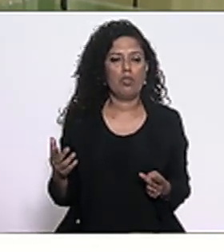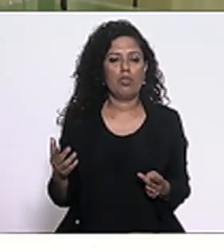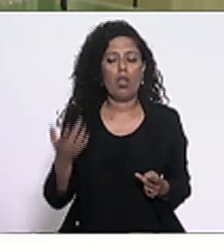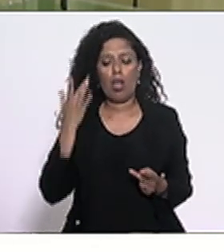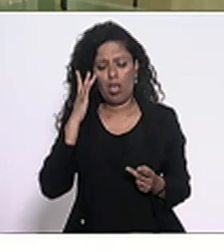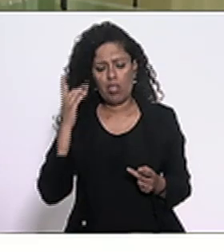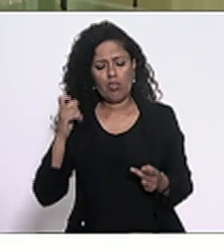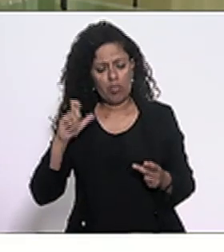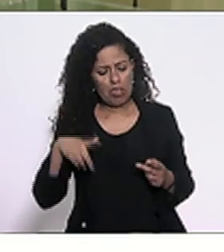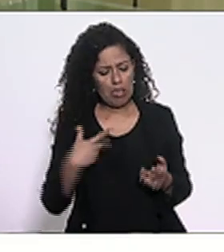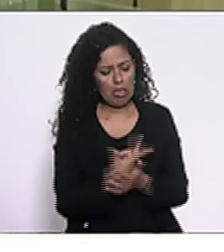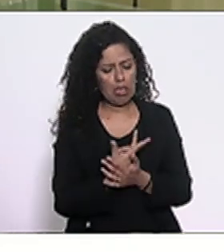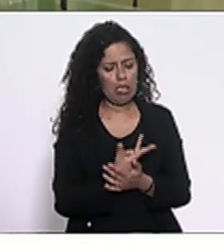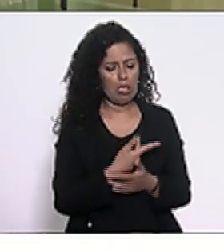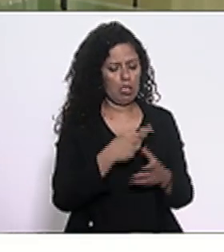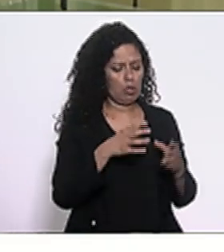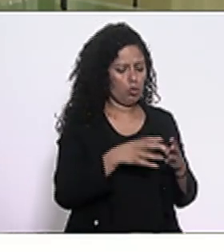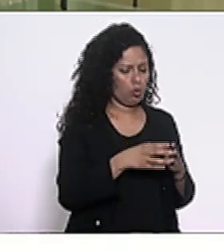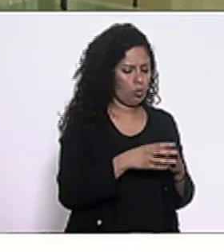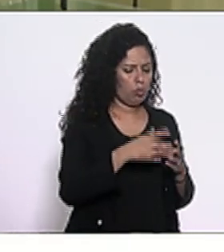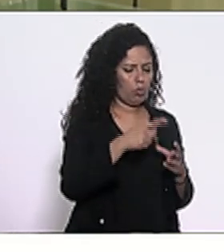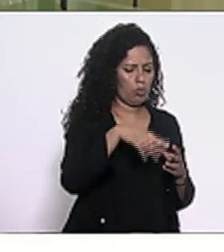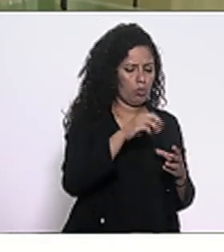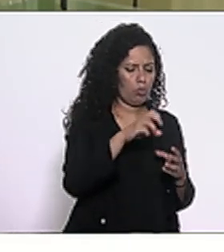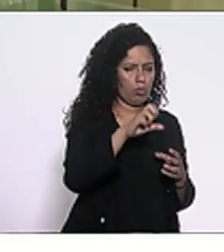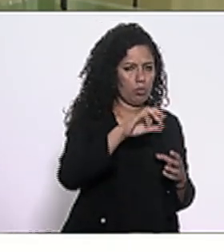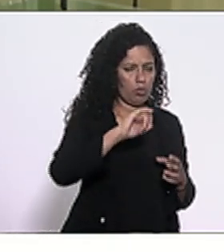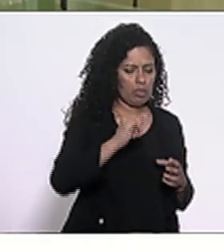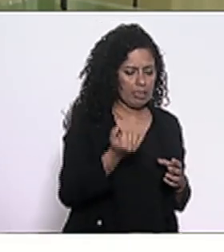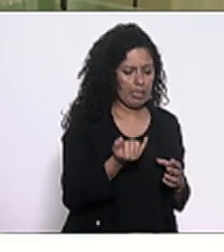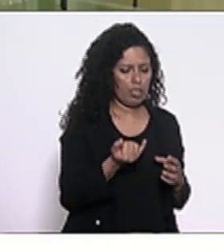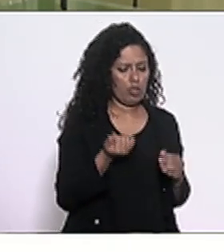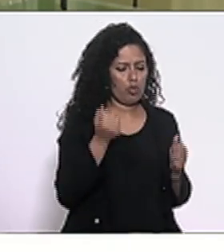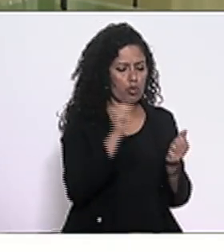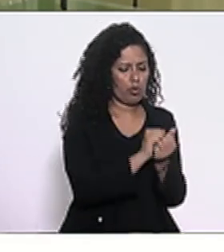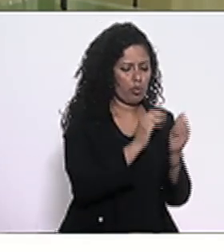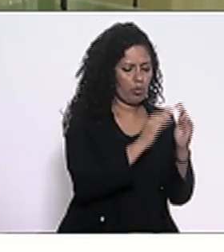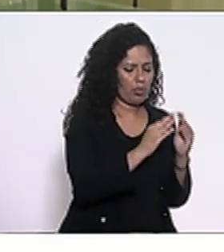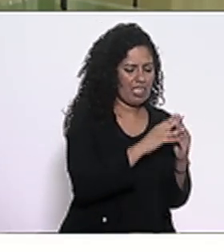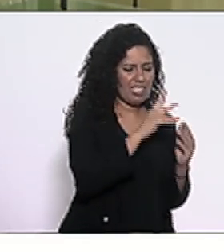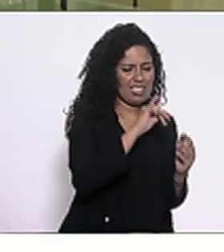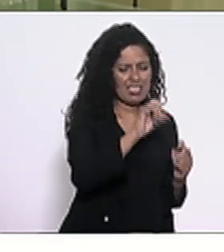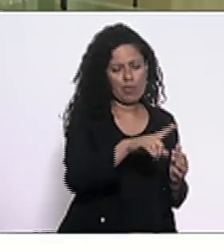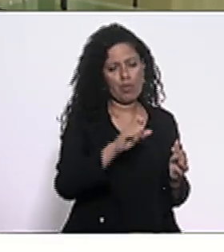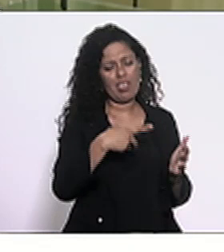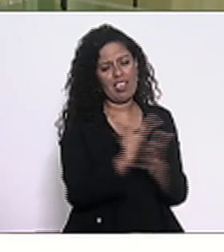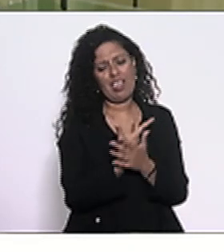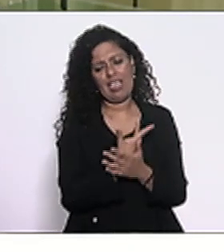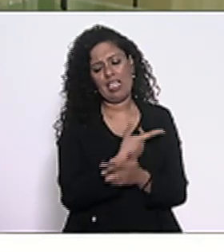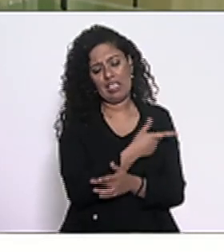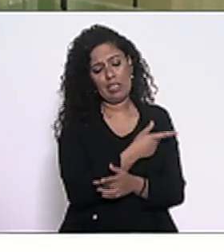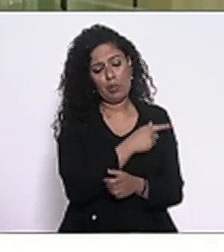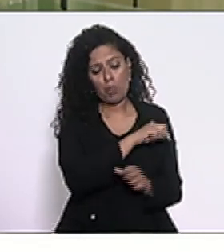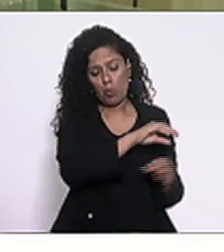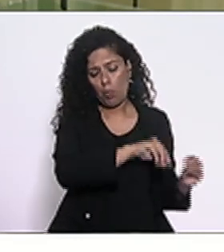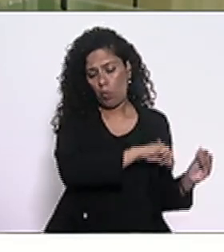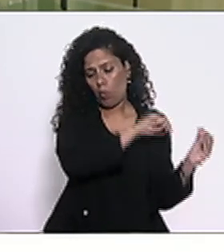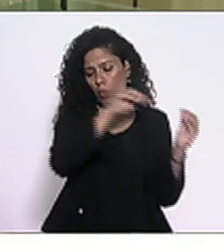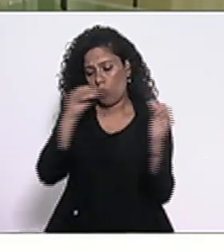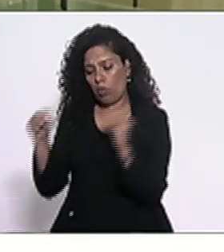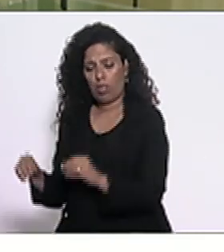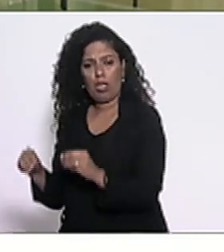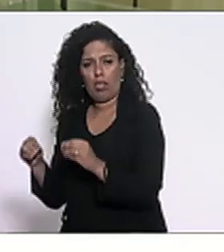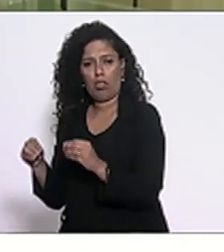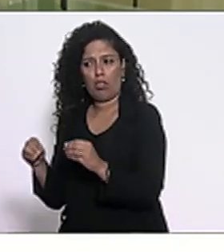estar na Casa Civil. E gostaria também de saber a opinião dos senhores com